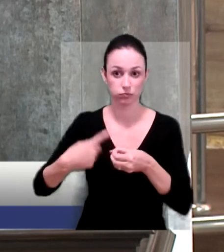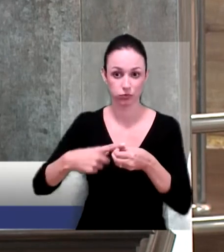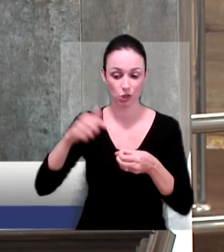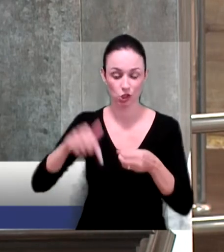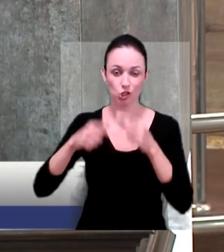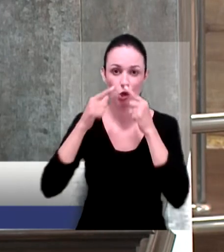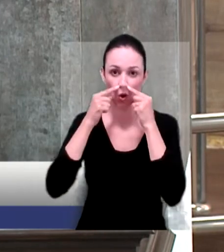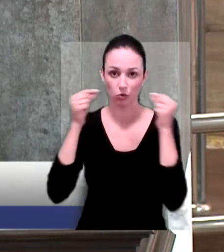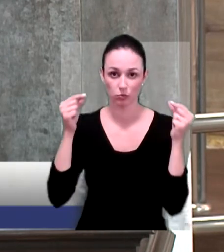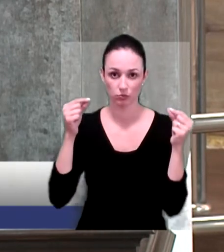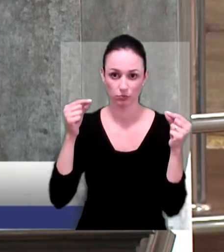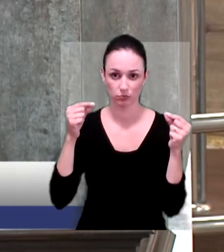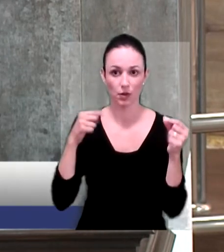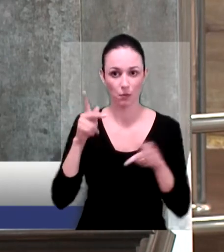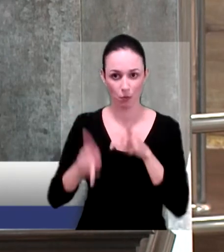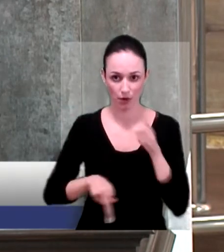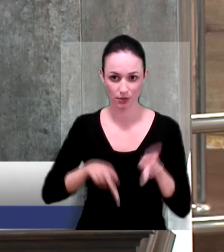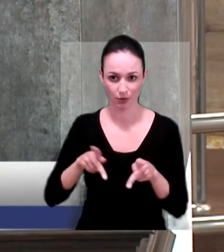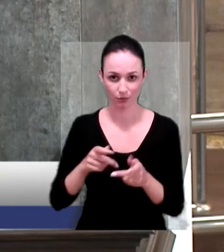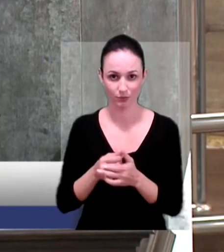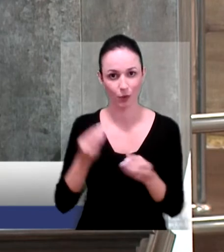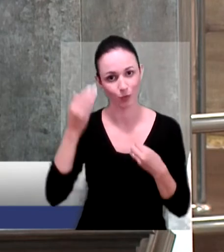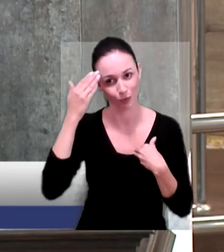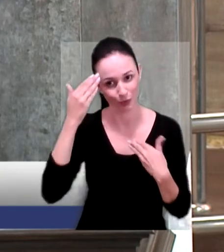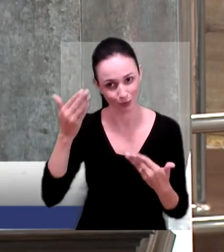população. Muito obrigado.